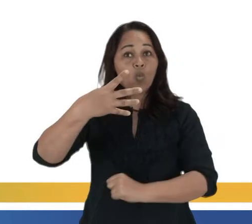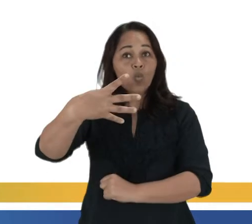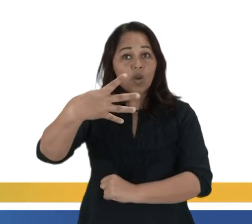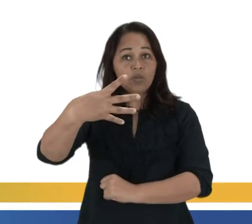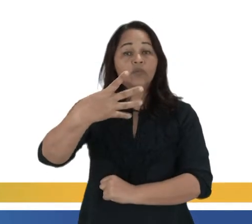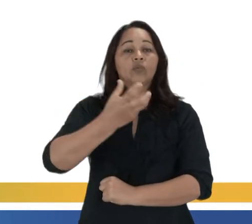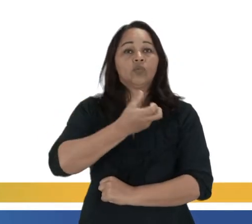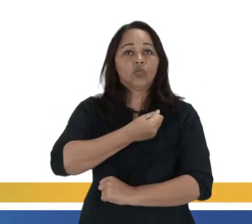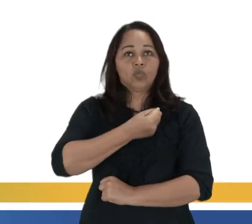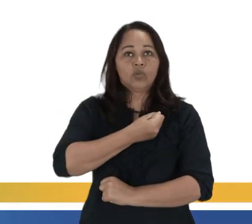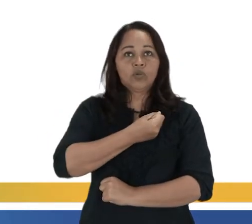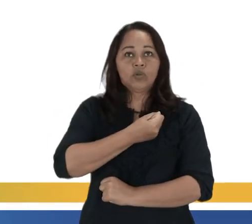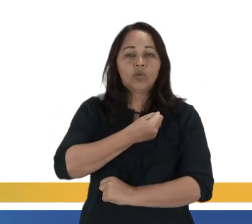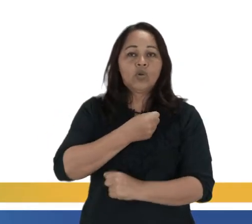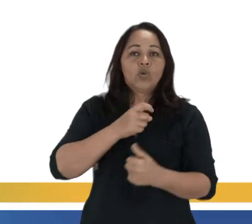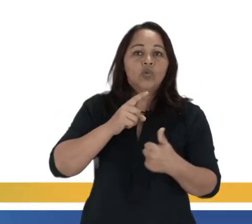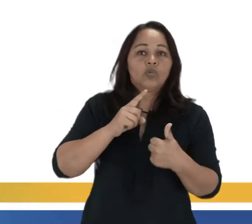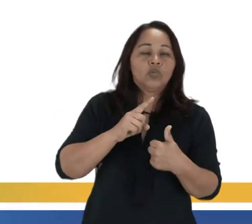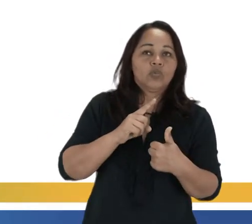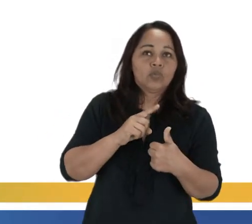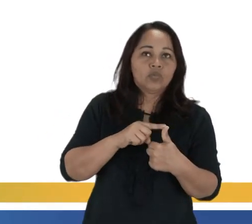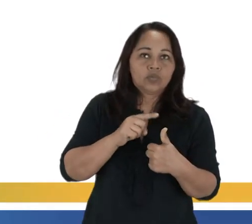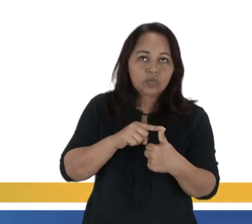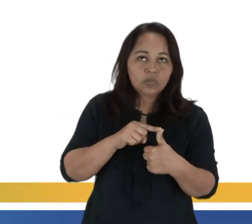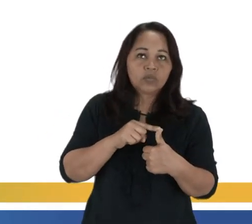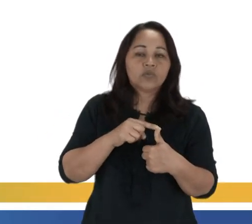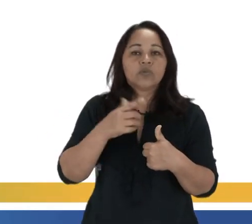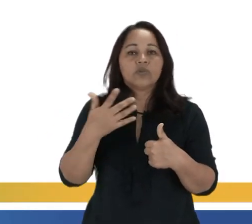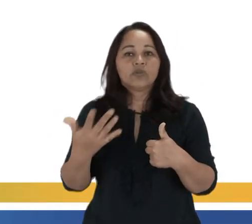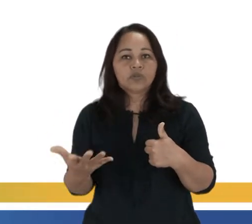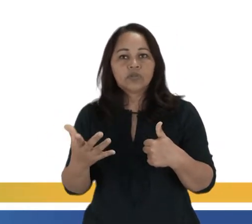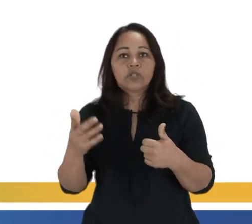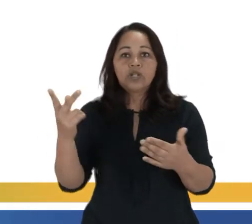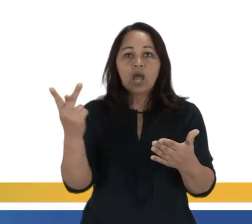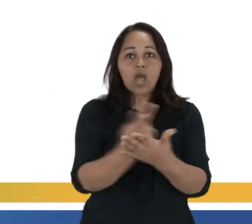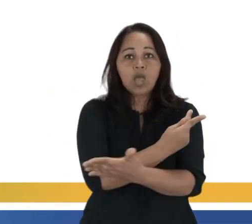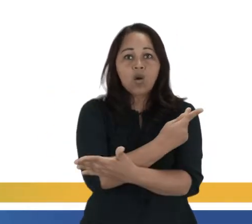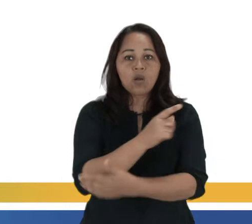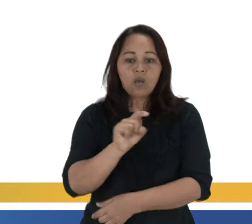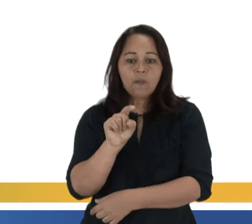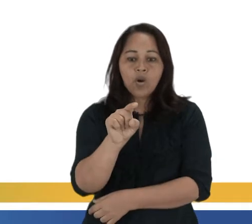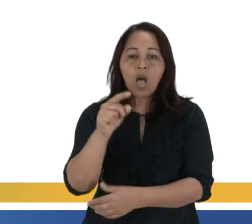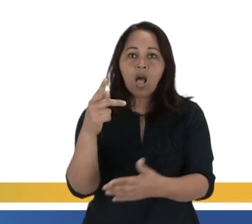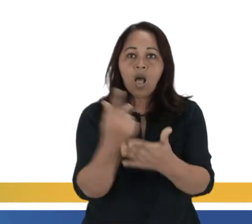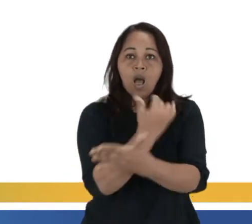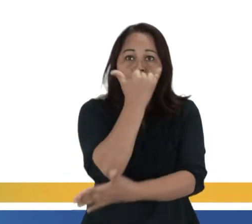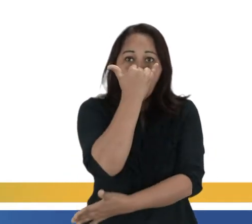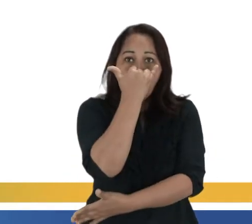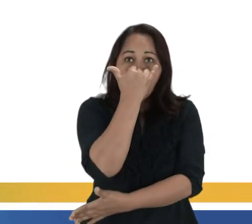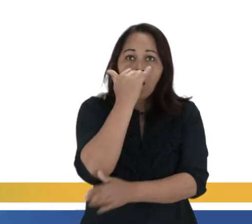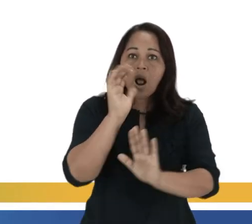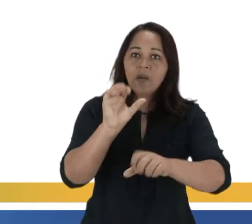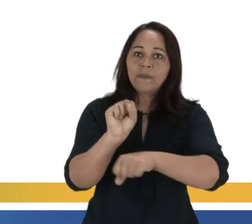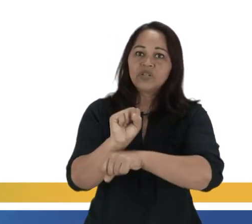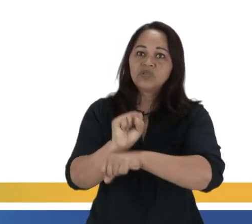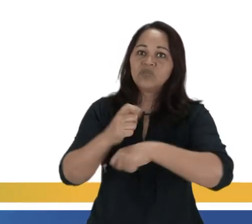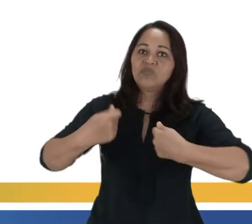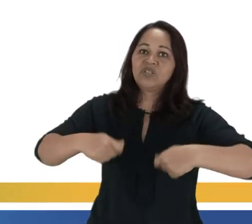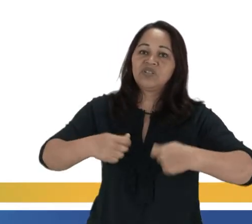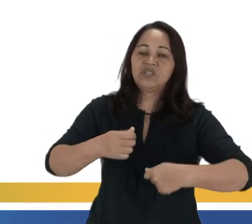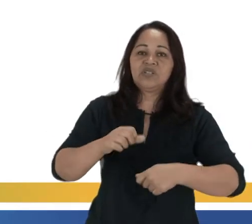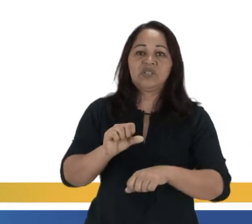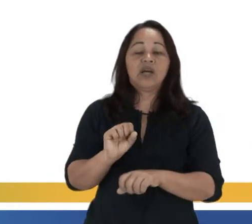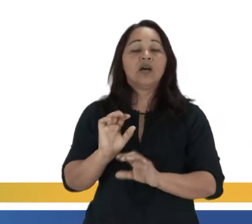algarismos. No primeiro caso de erro na digitação, a pessoa deve esperar 60 segundos